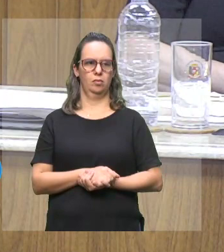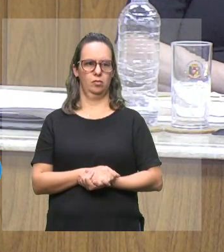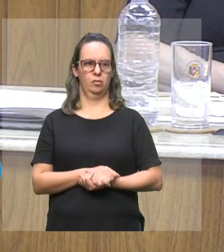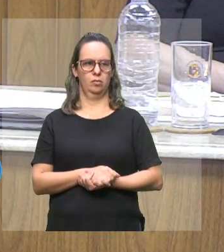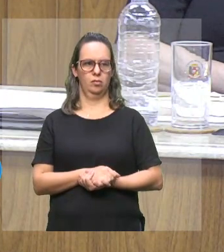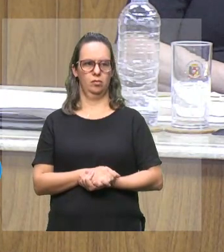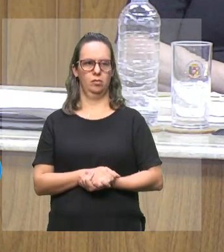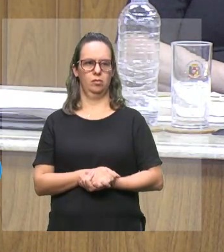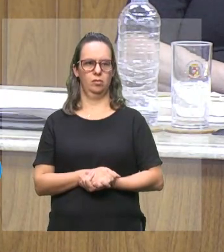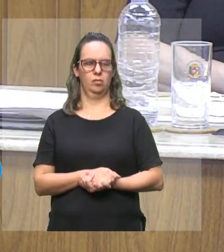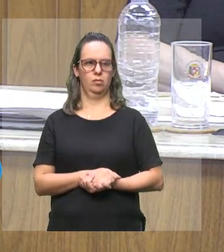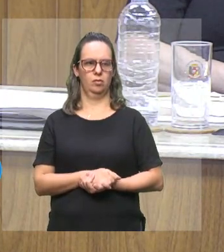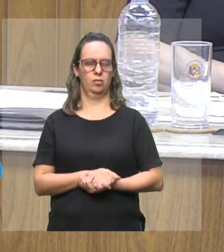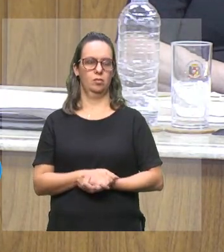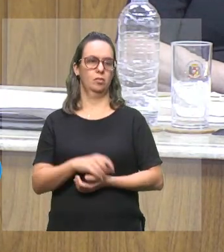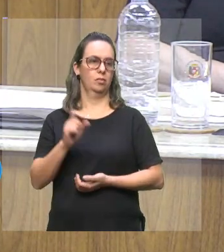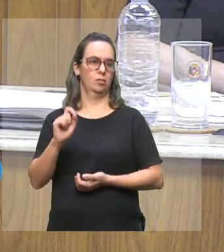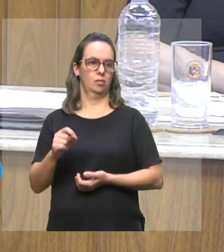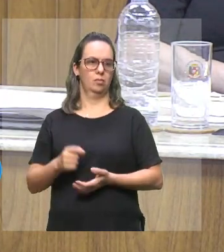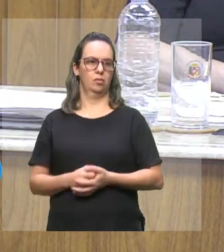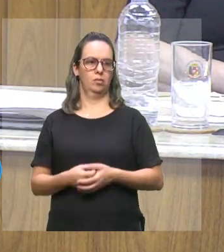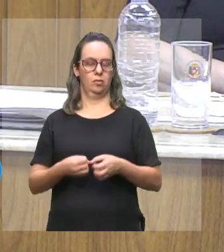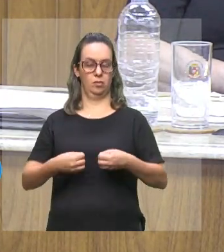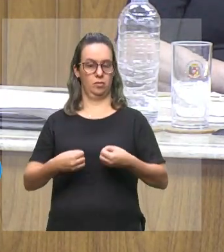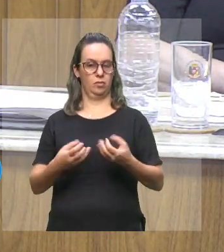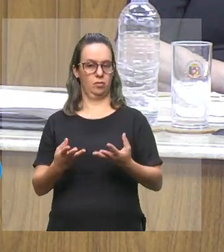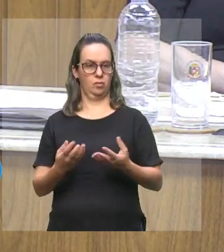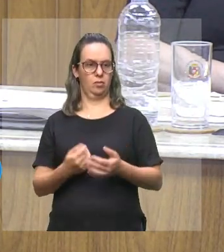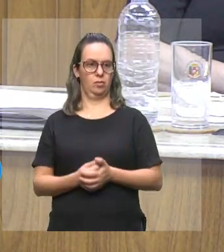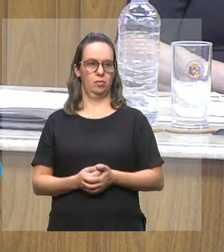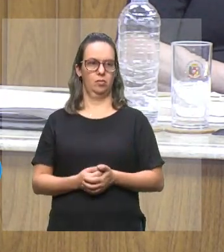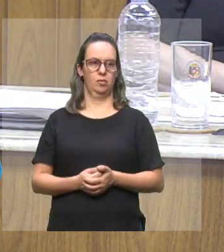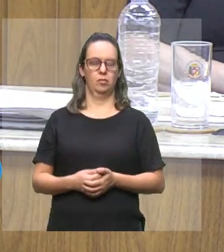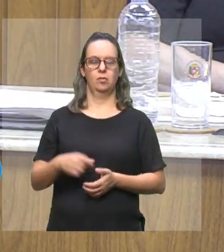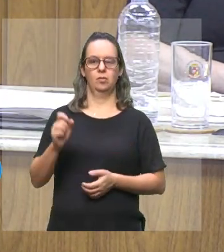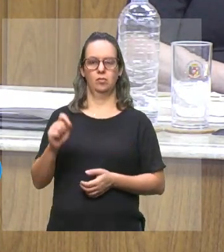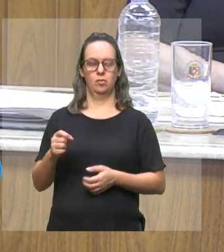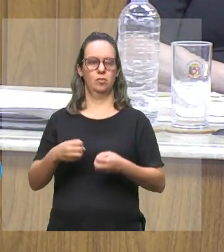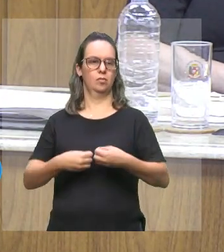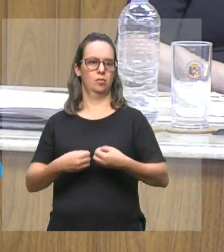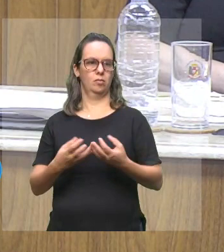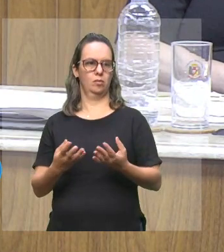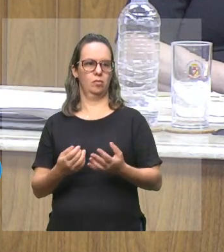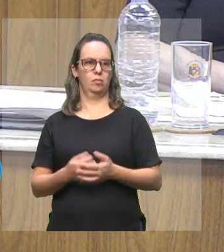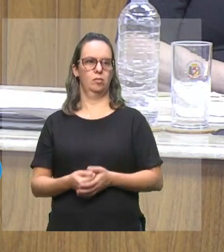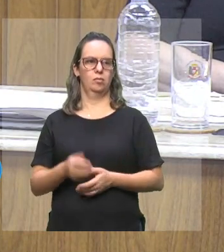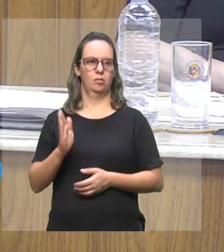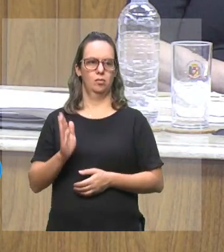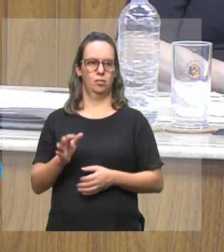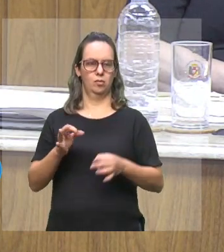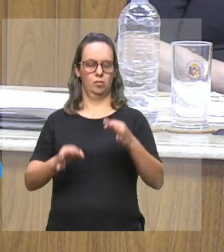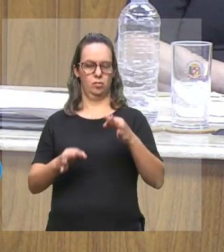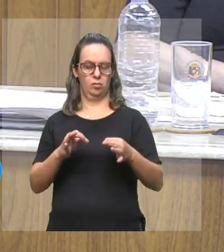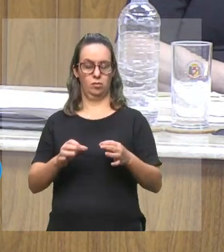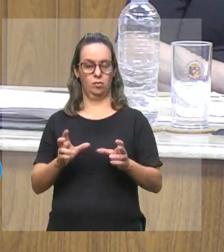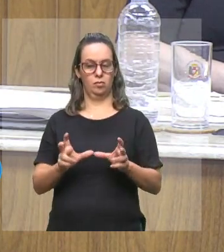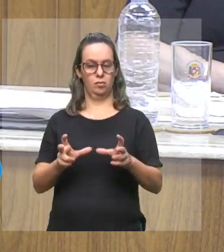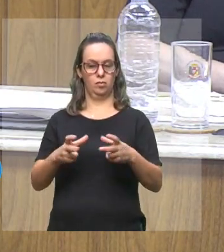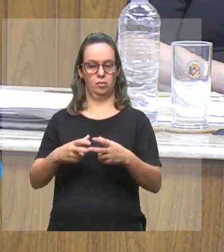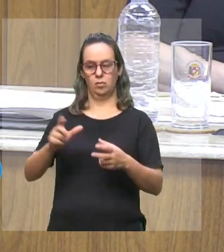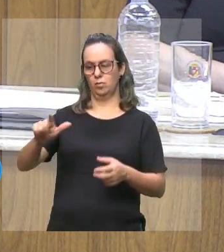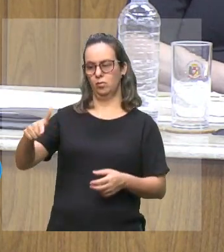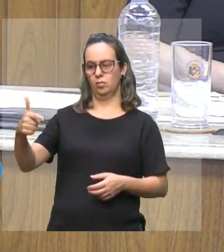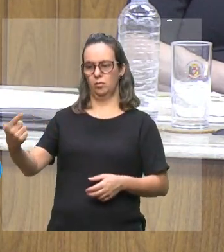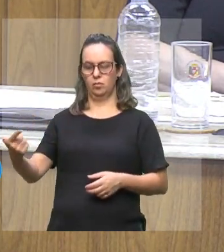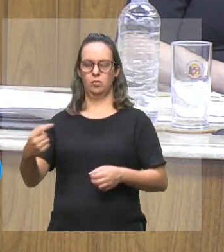uma tomada de contas, né, uma conta que foi julgada, uma conta de uma Câmara Municipal que foi julgada. O Tribunal de